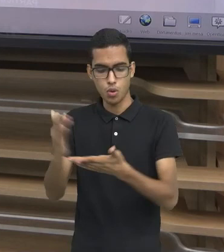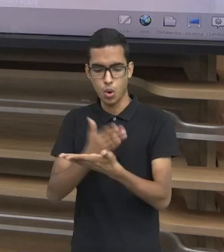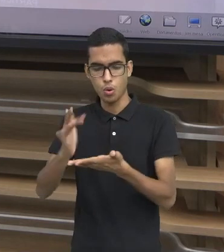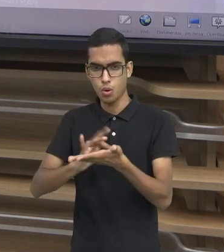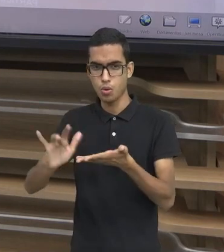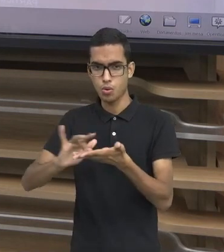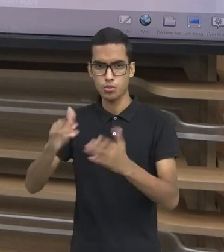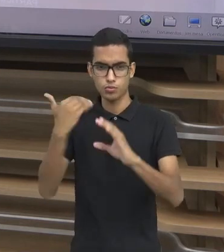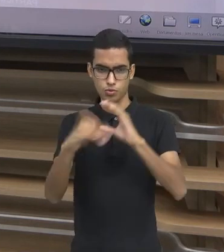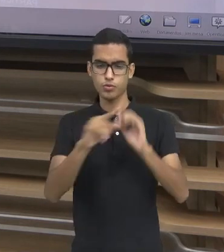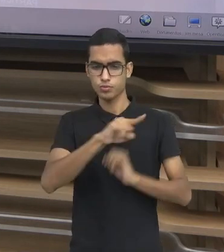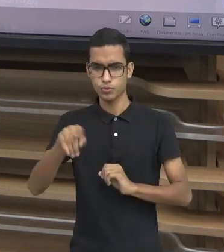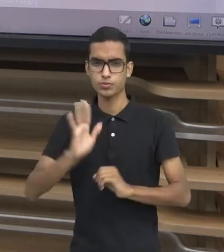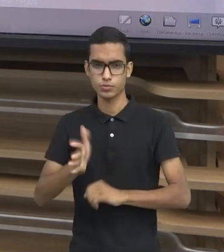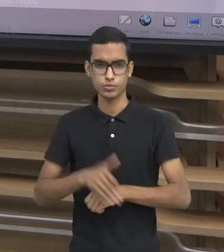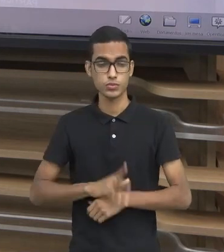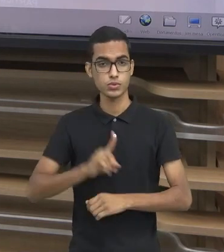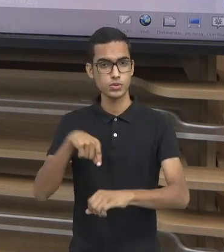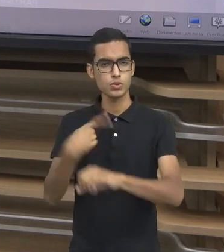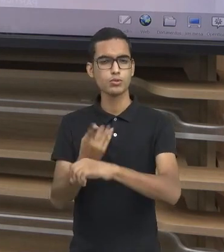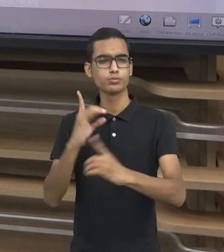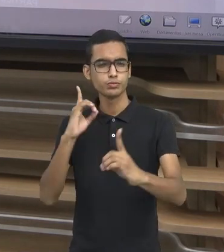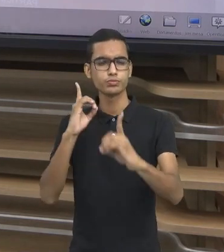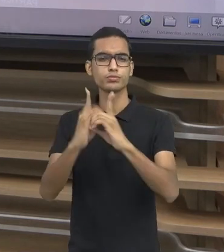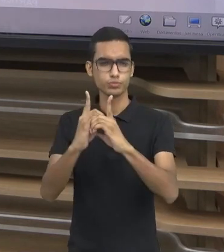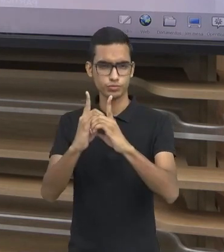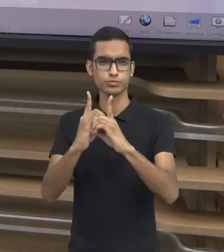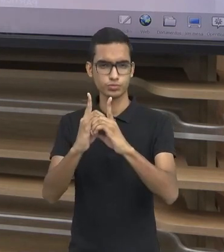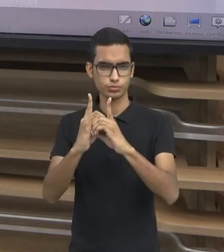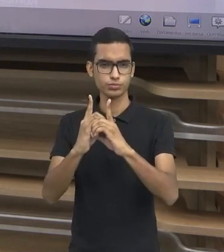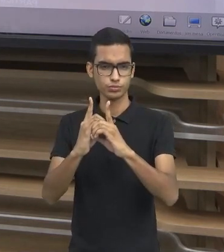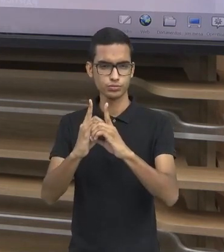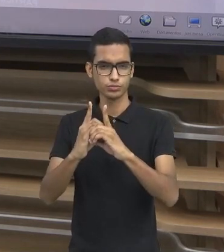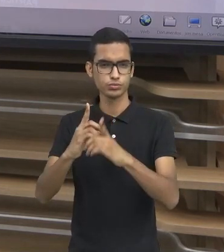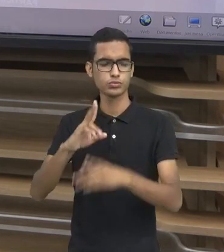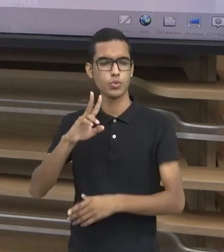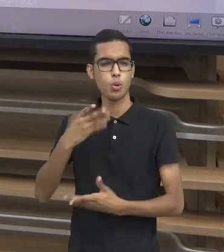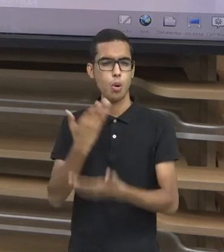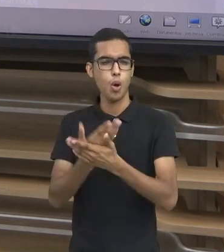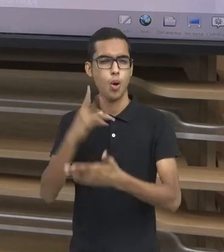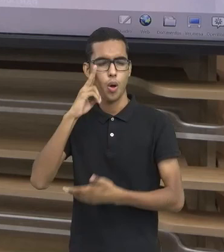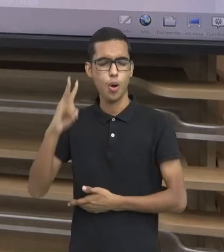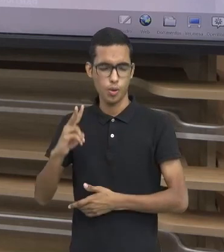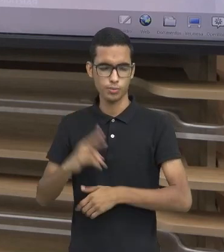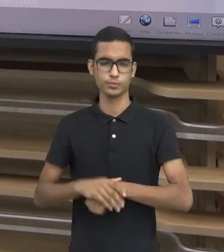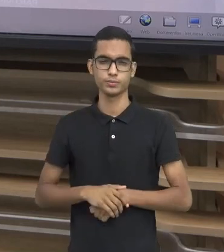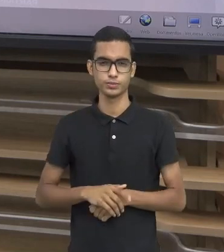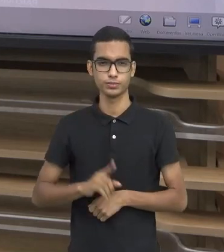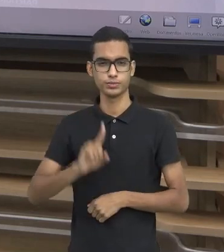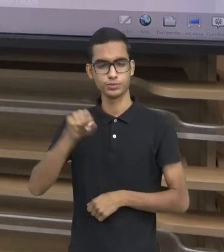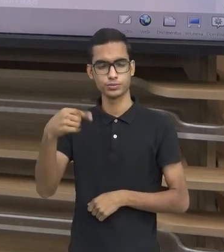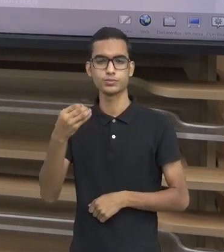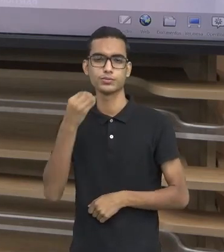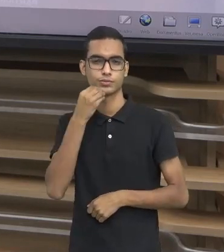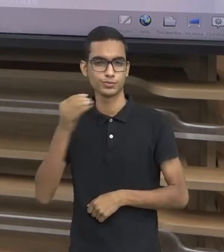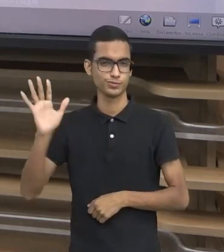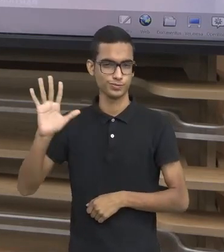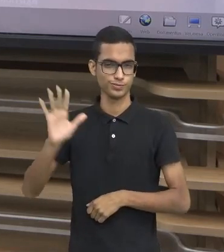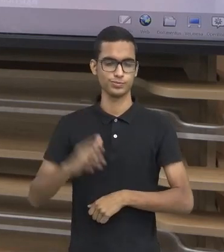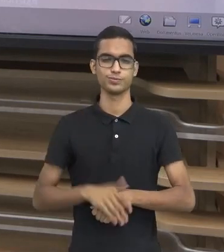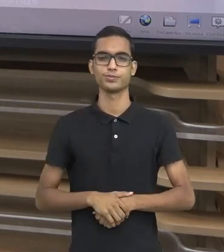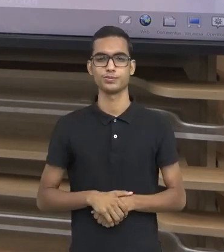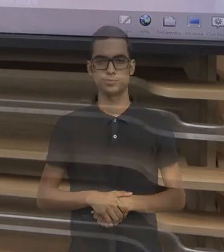para vocês e a gente se encontra aí numa próxima aula de história, tá? Então, até lá, até a